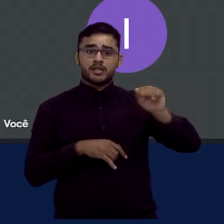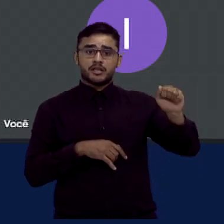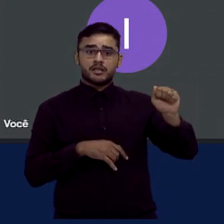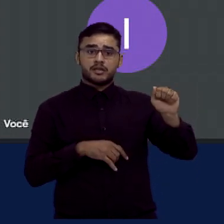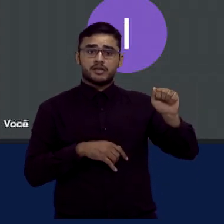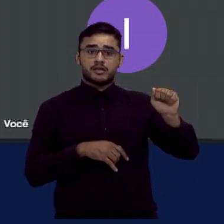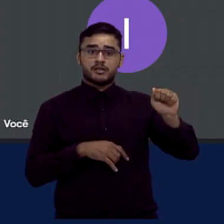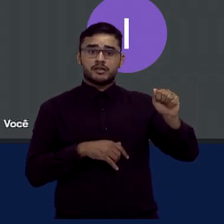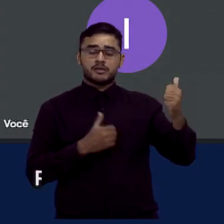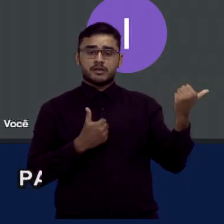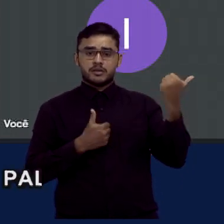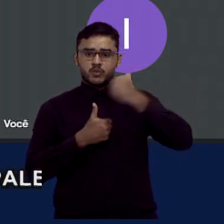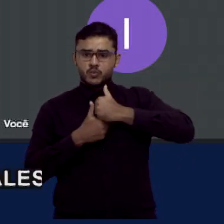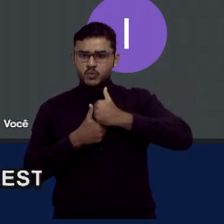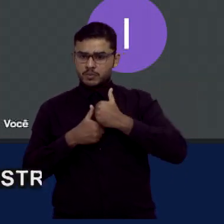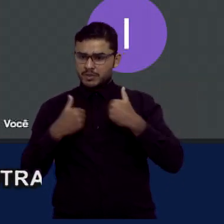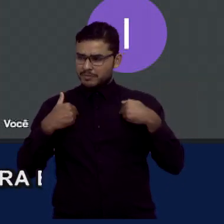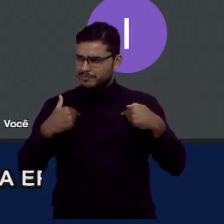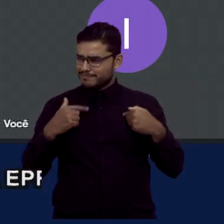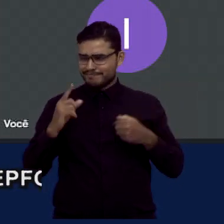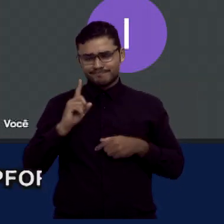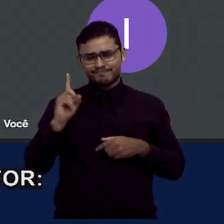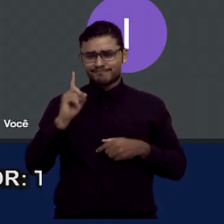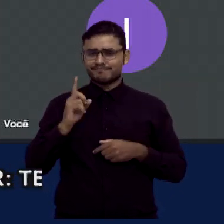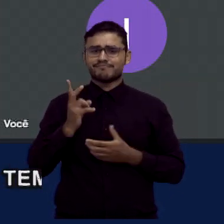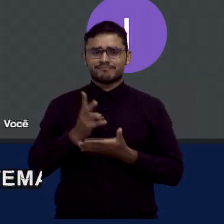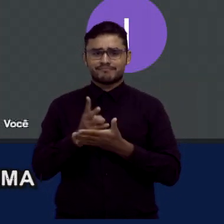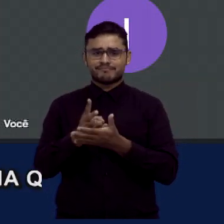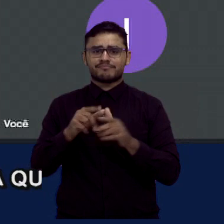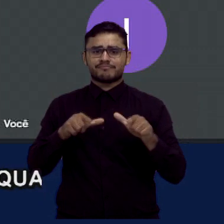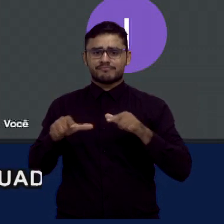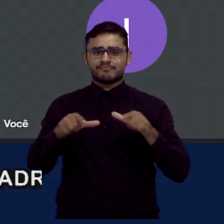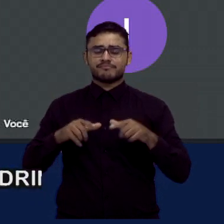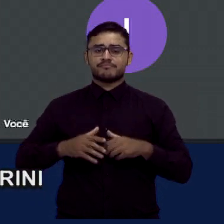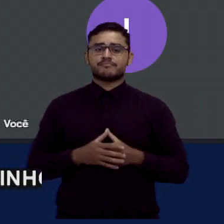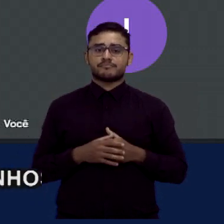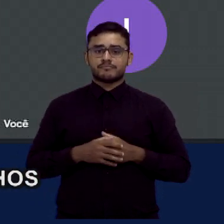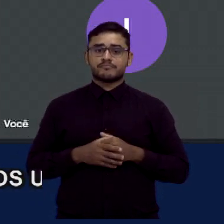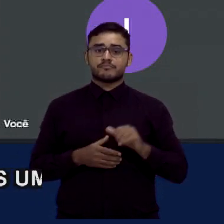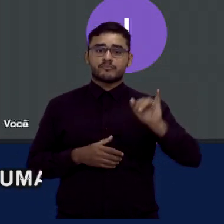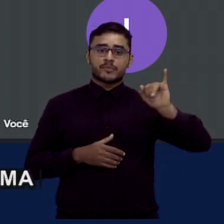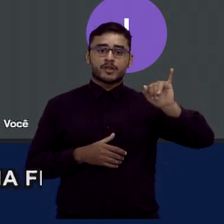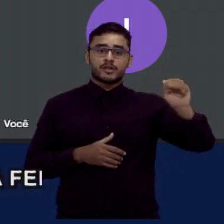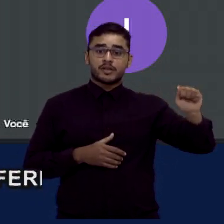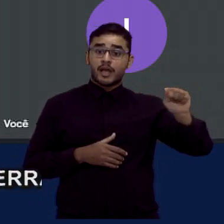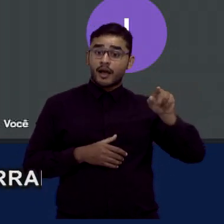Luiz. Então, e a IA vai enganar